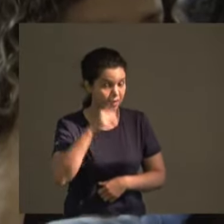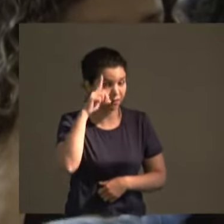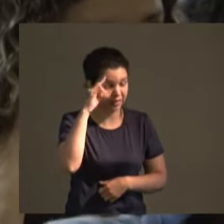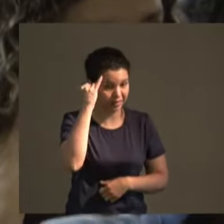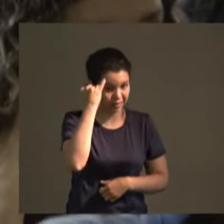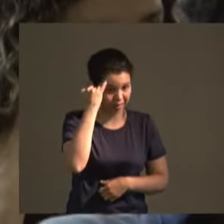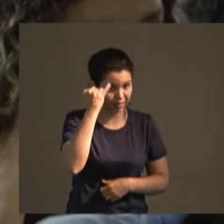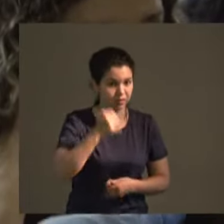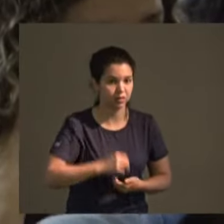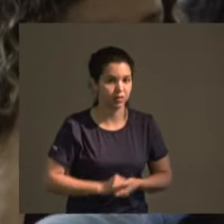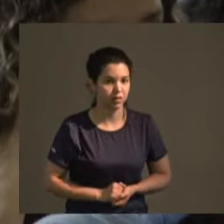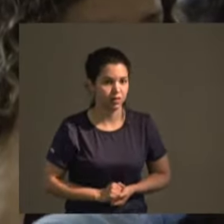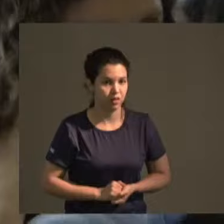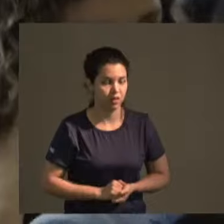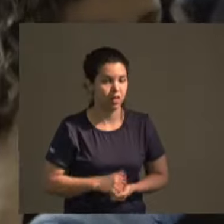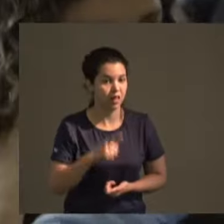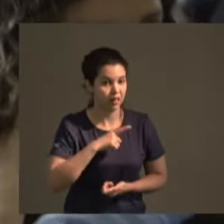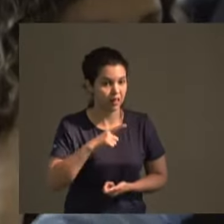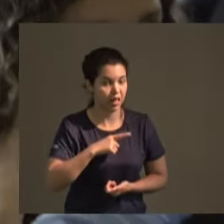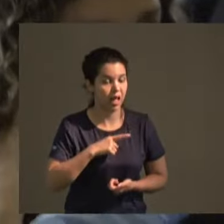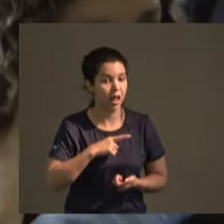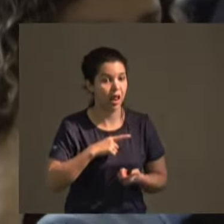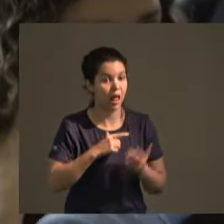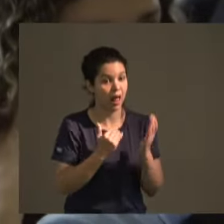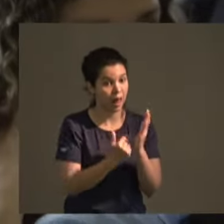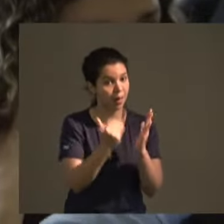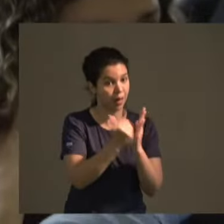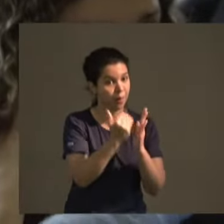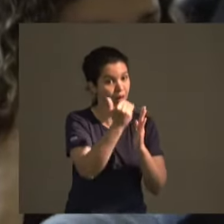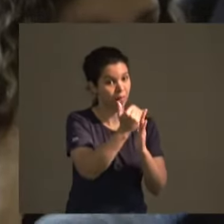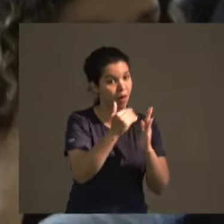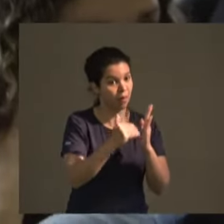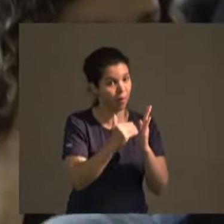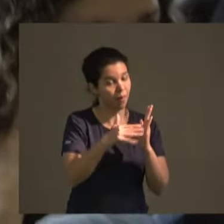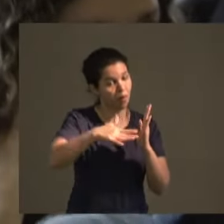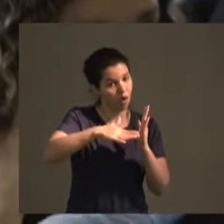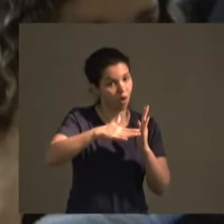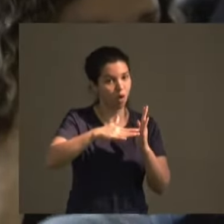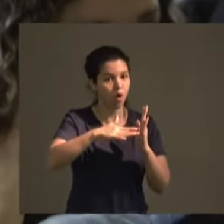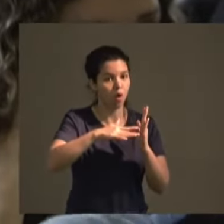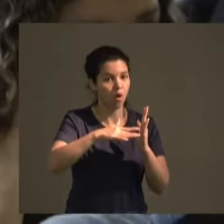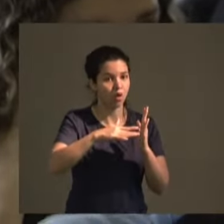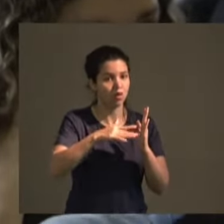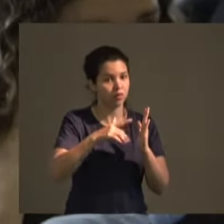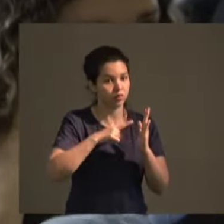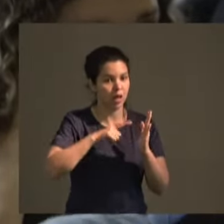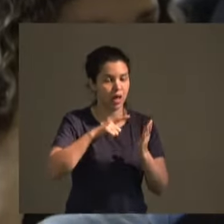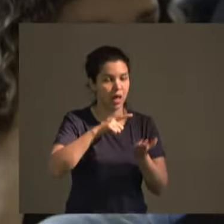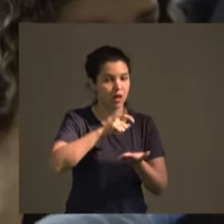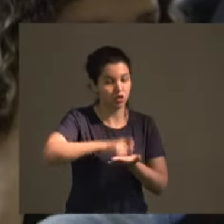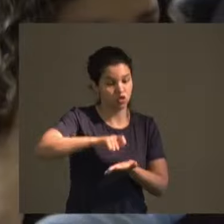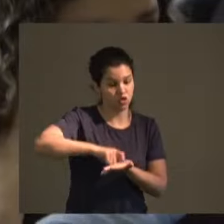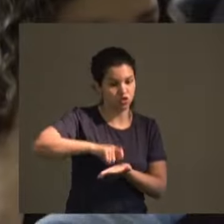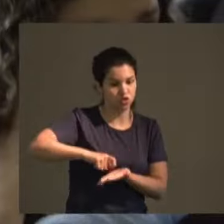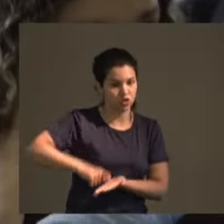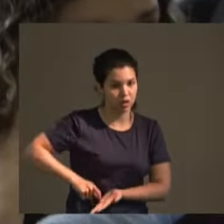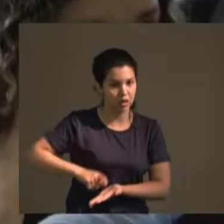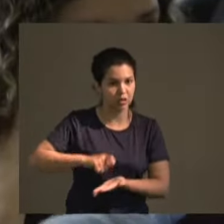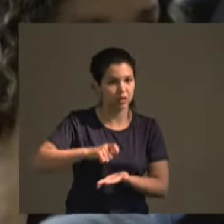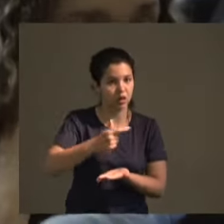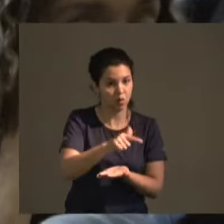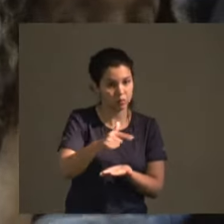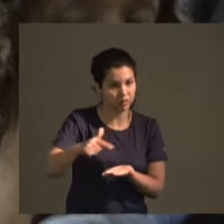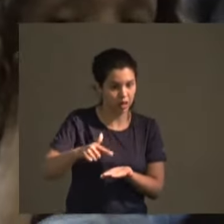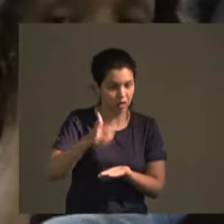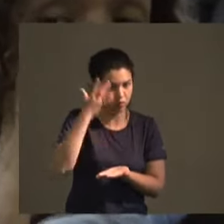multiplateia, leve, moderado, severo, profundo. Moderado, que não tem domínio de escrita, né? Geralmente são esses que a